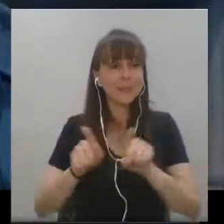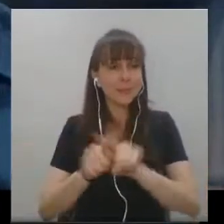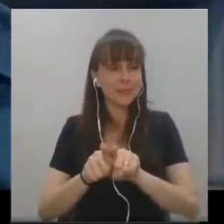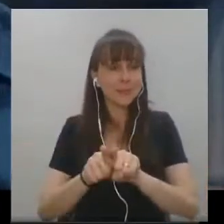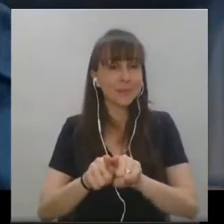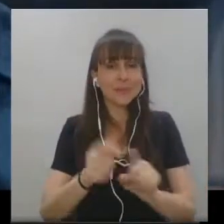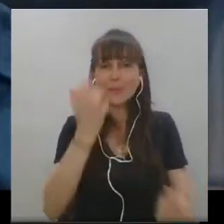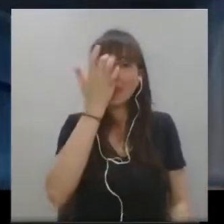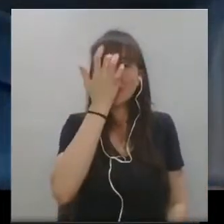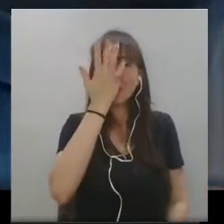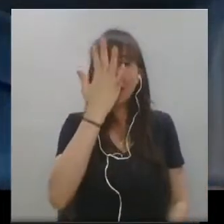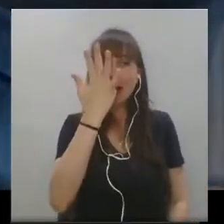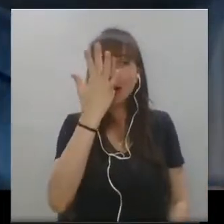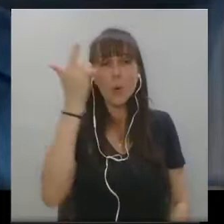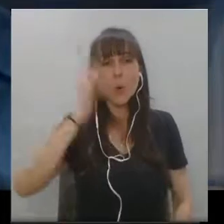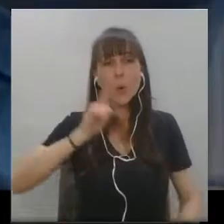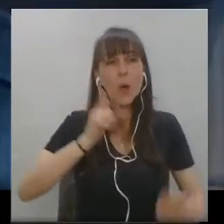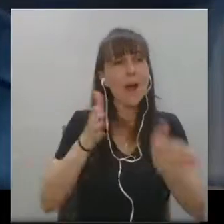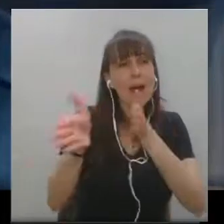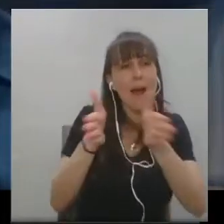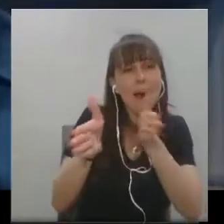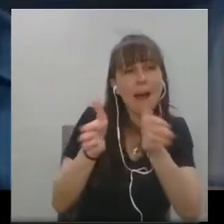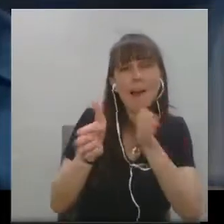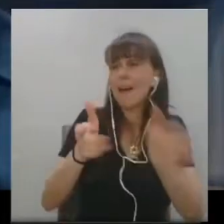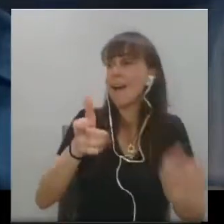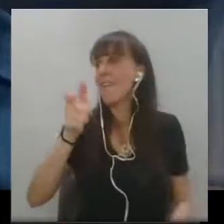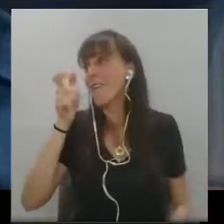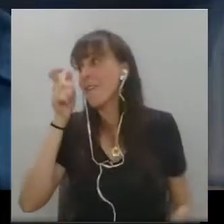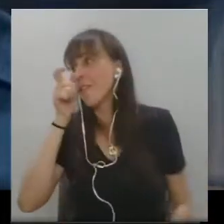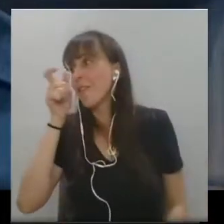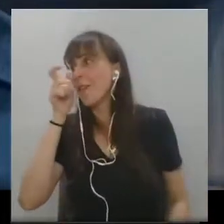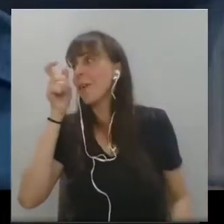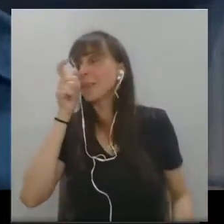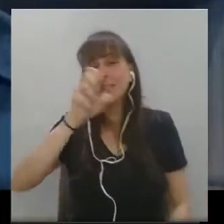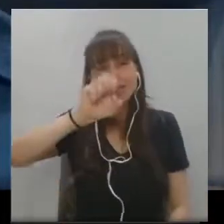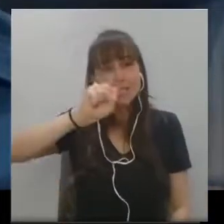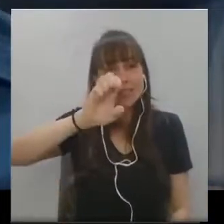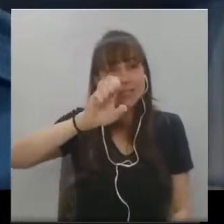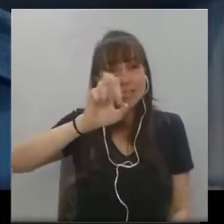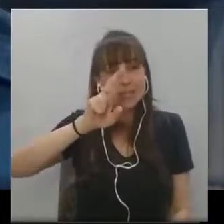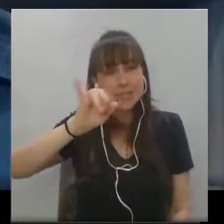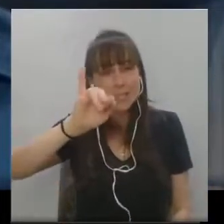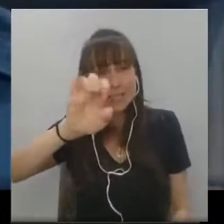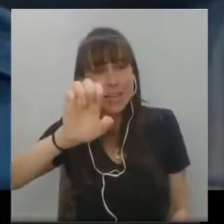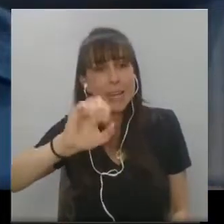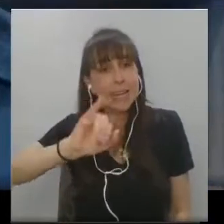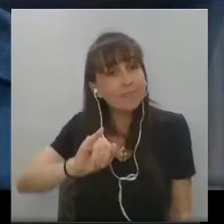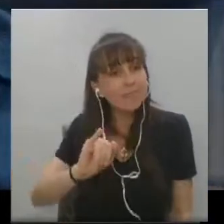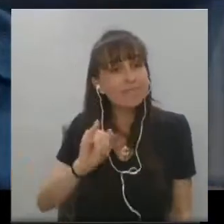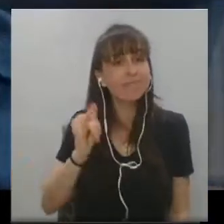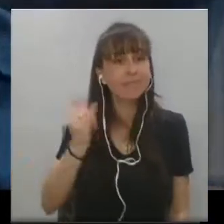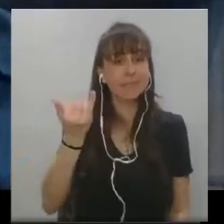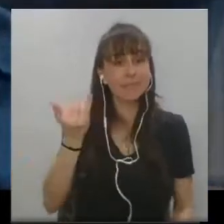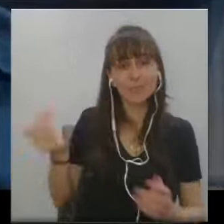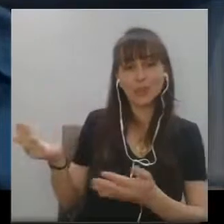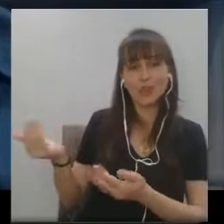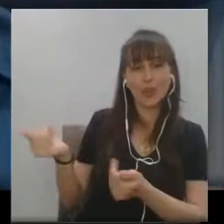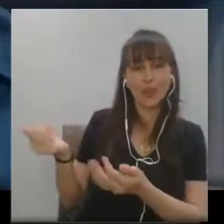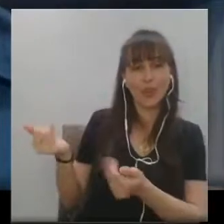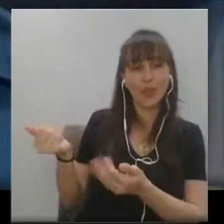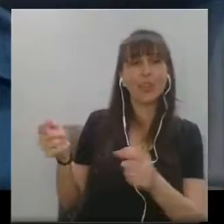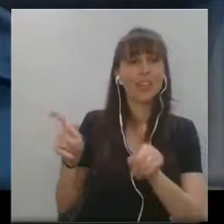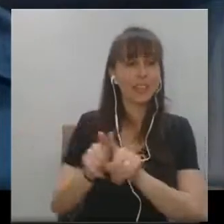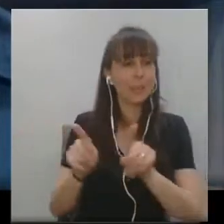né? E a facilidade de ter acesso a filmes e a seriados, isso possibilita o entretenimento do jovem e te direciona